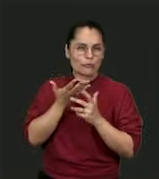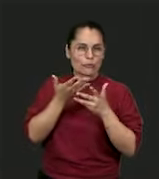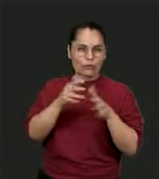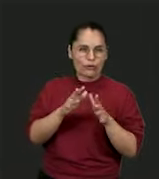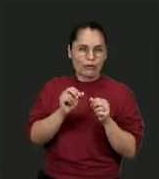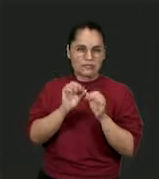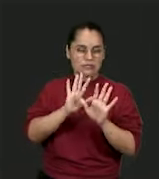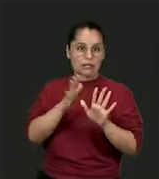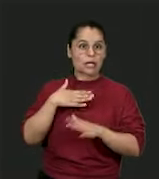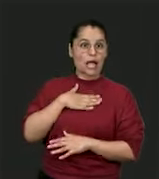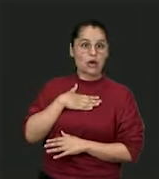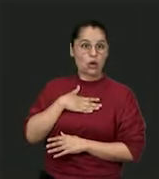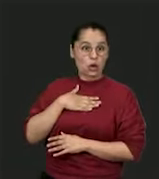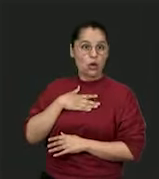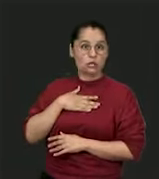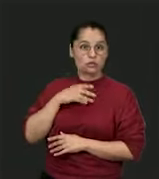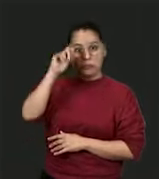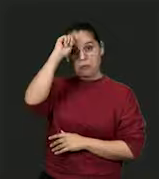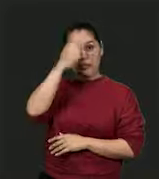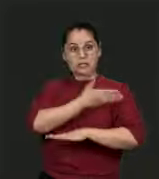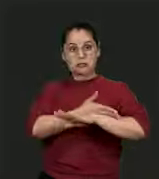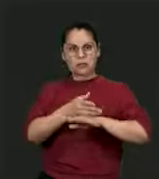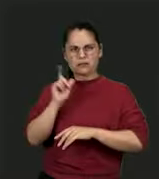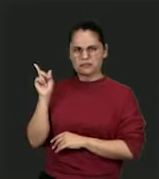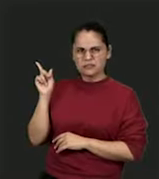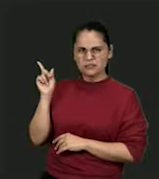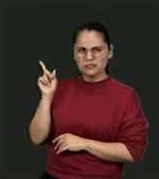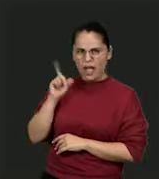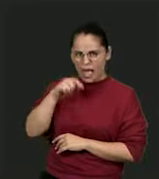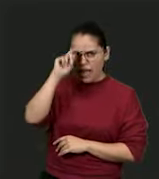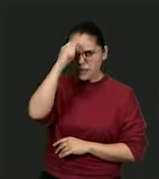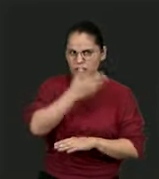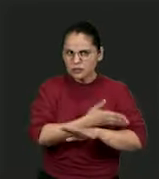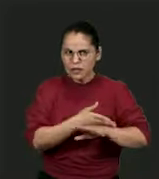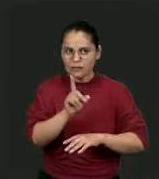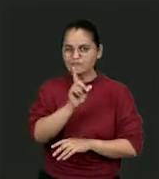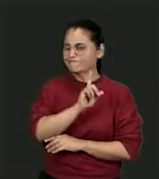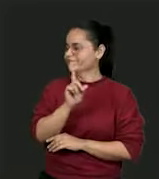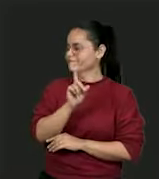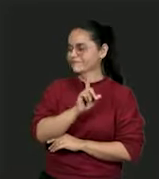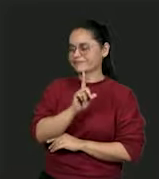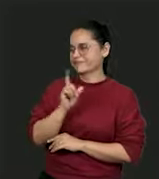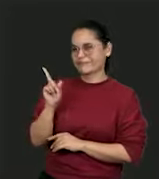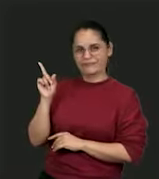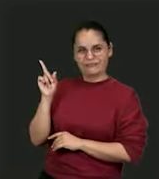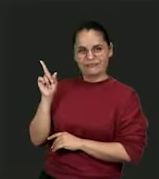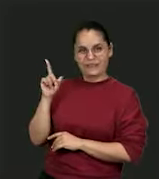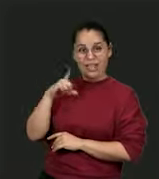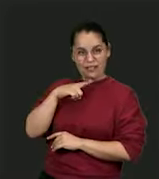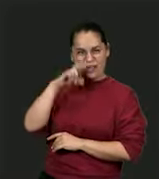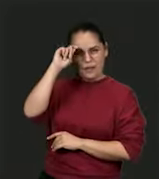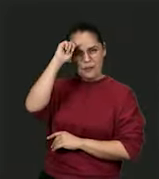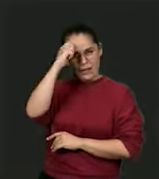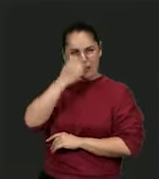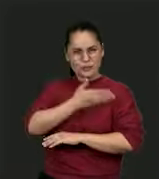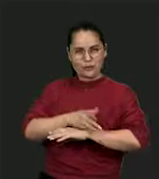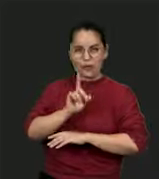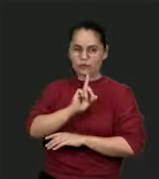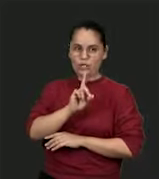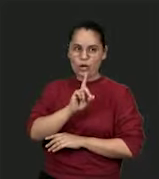professor, eu gosto de preto e branco. Mas isso aqui é preto e branco? Não, eu não tenho preto e branco. Eu posso aqui